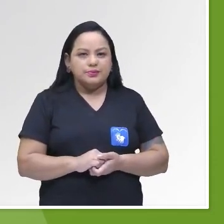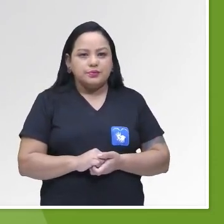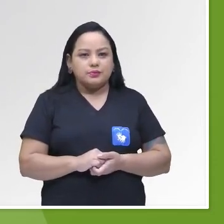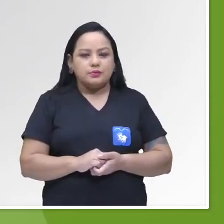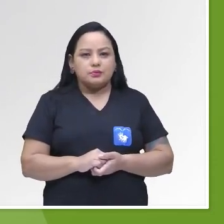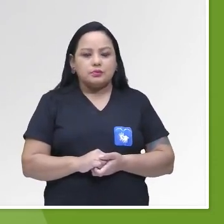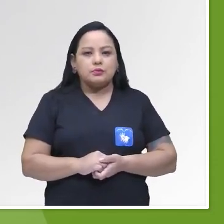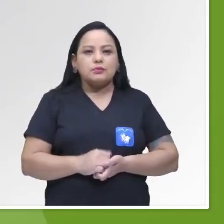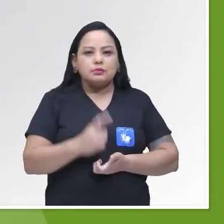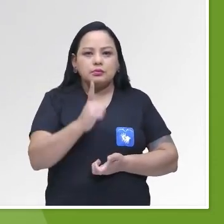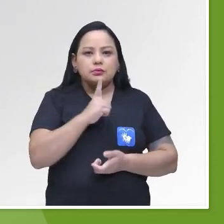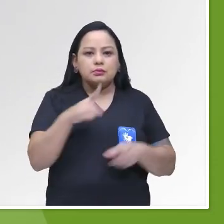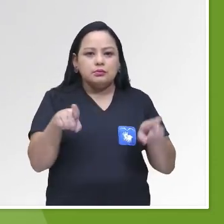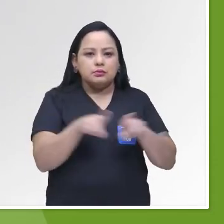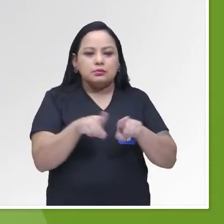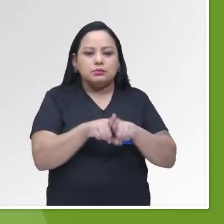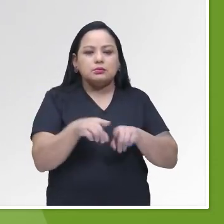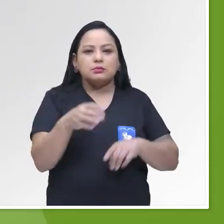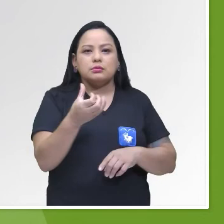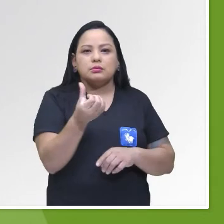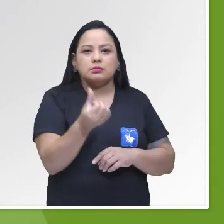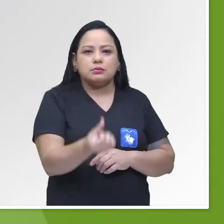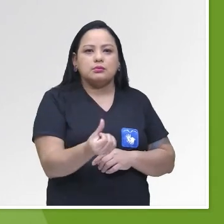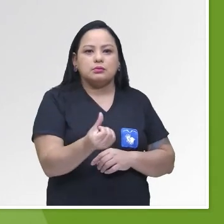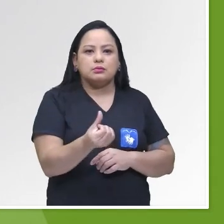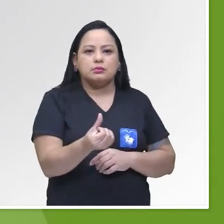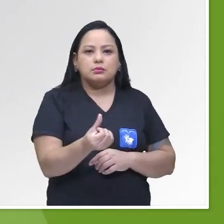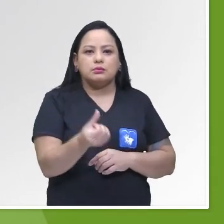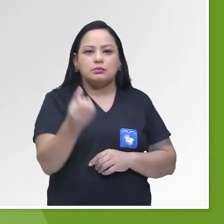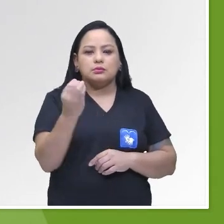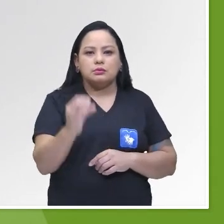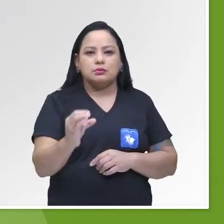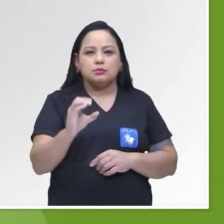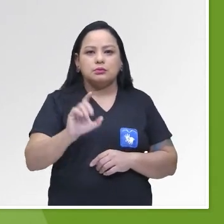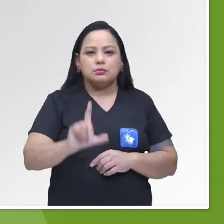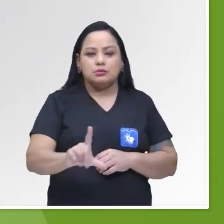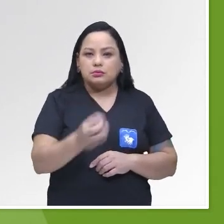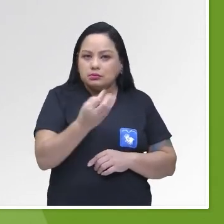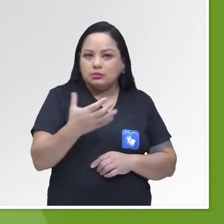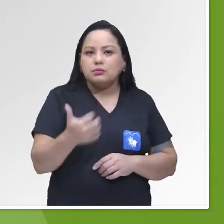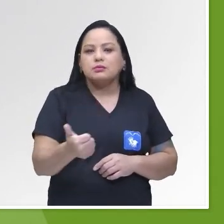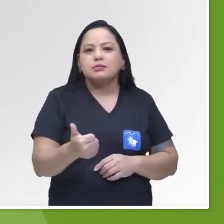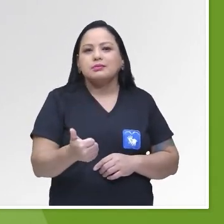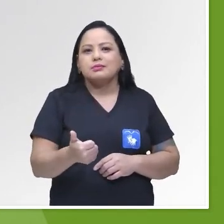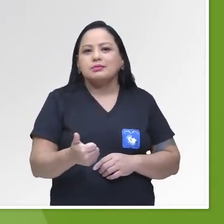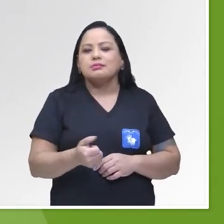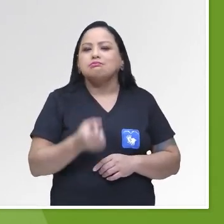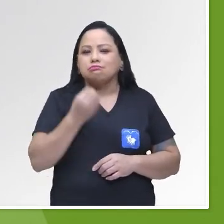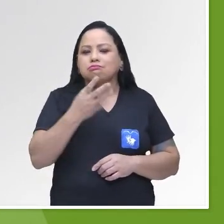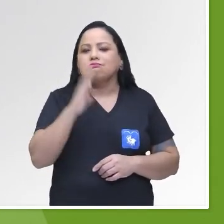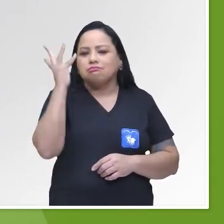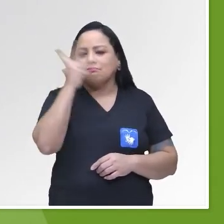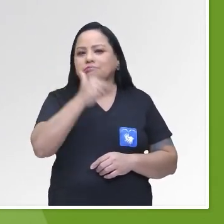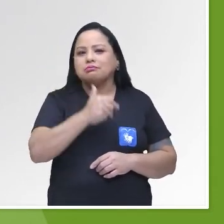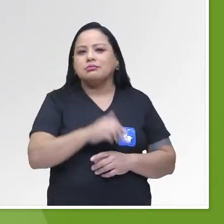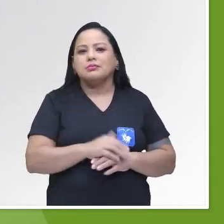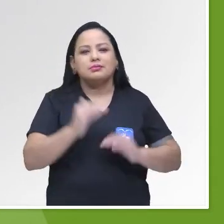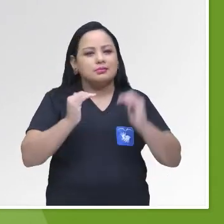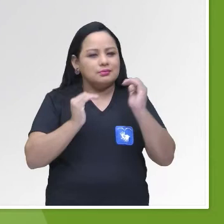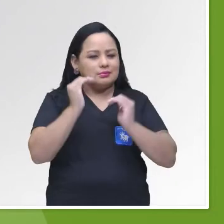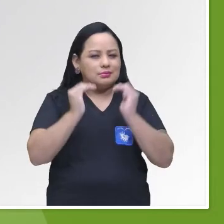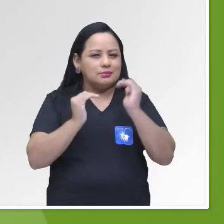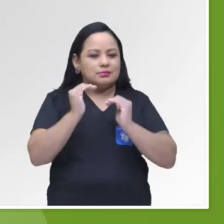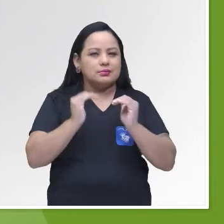e eu vou ter 6 cloro. Tudo bem? Olha, tá ficando bonito, né, o nosso